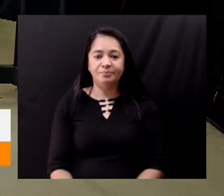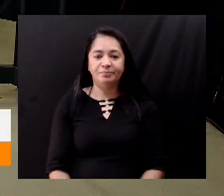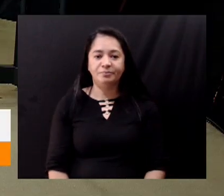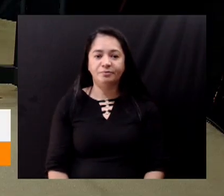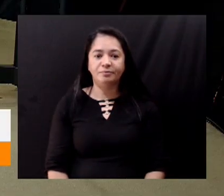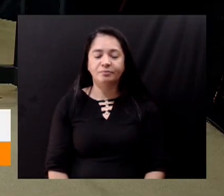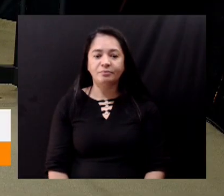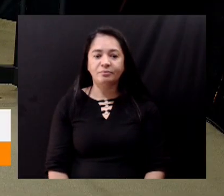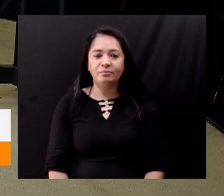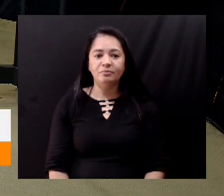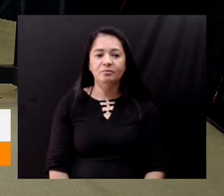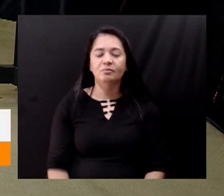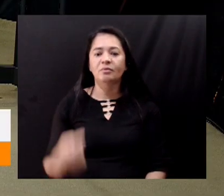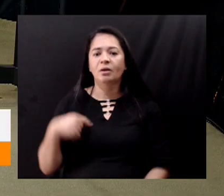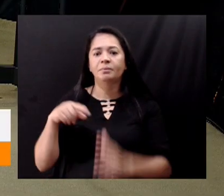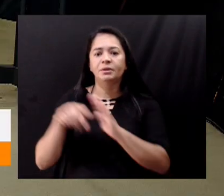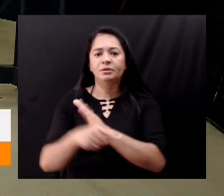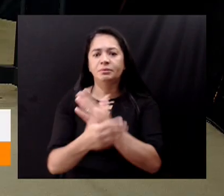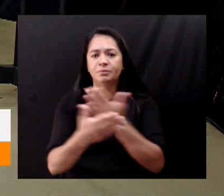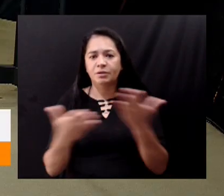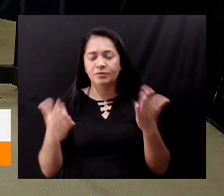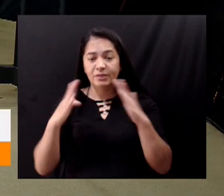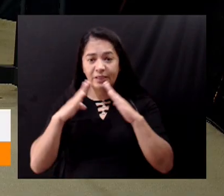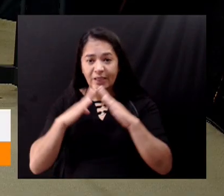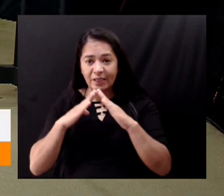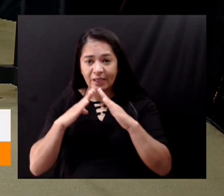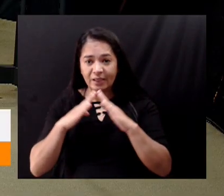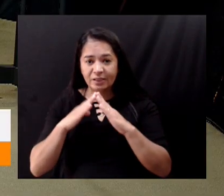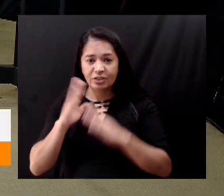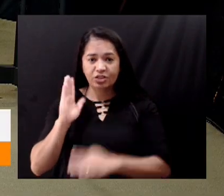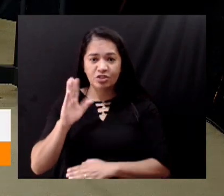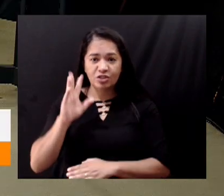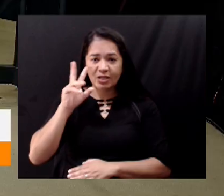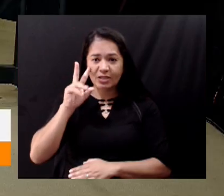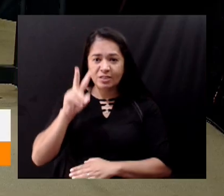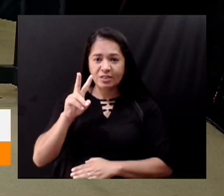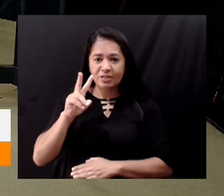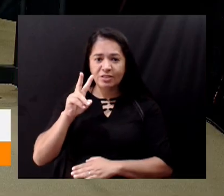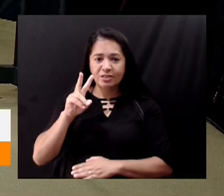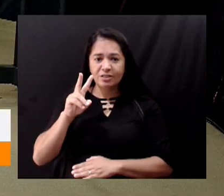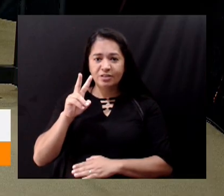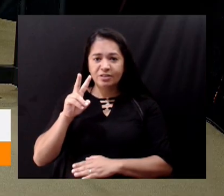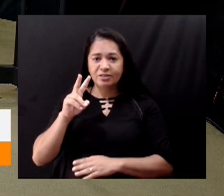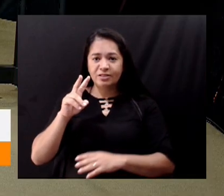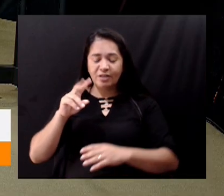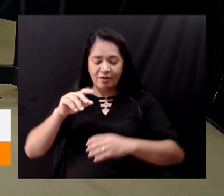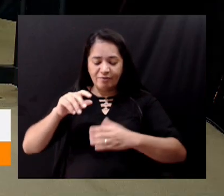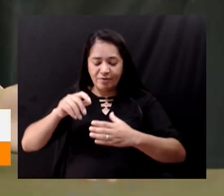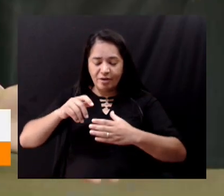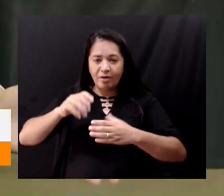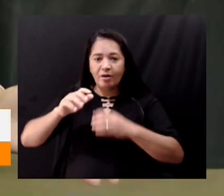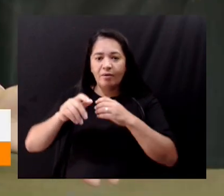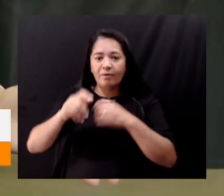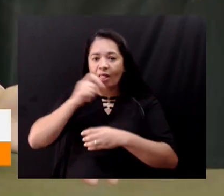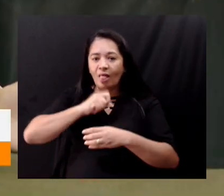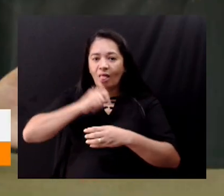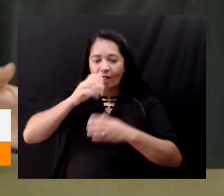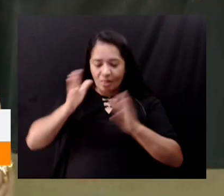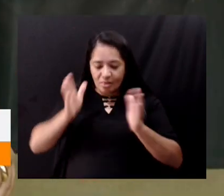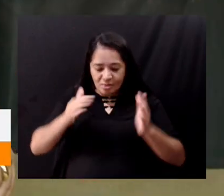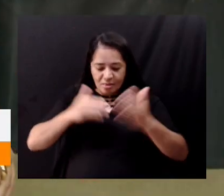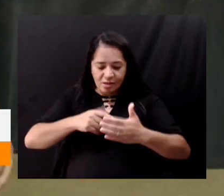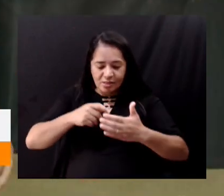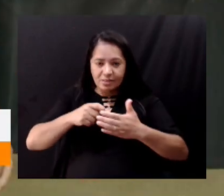para você de casa, já se viu abraçado em um pote de sorvete? Né, um pote de doce de